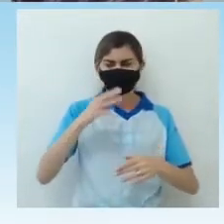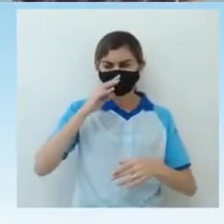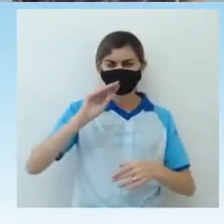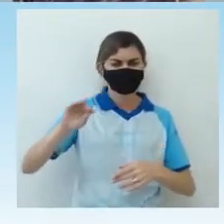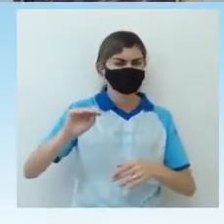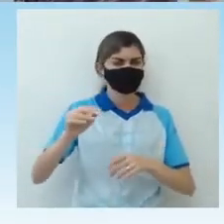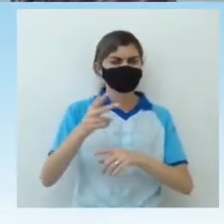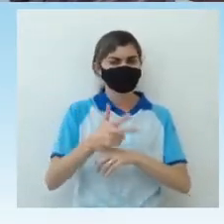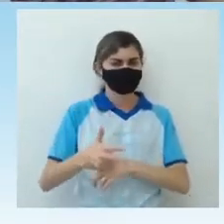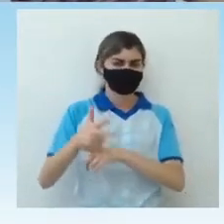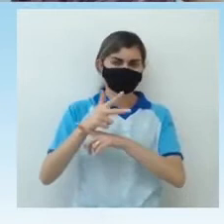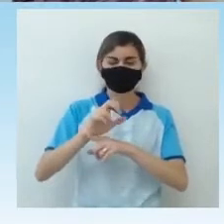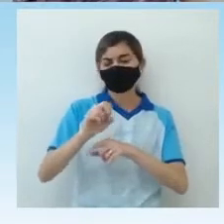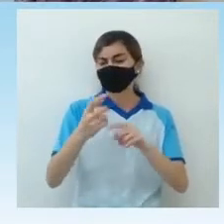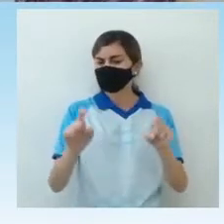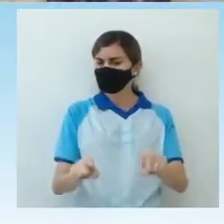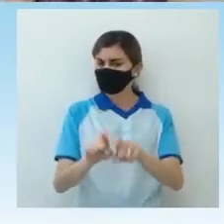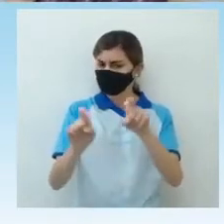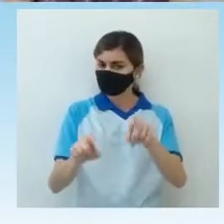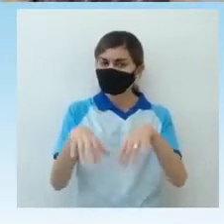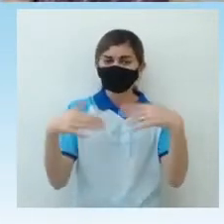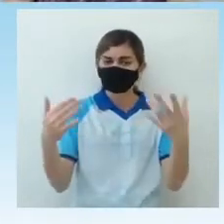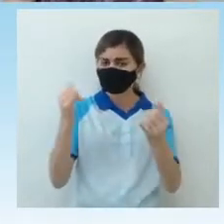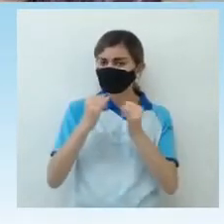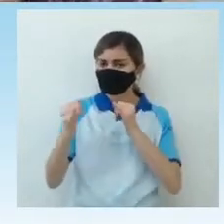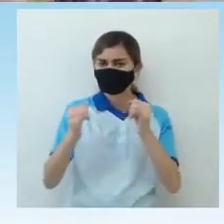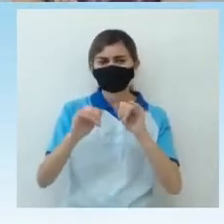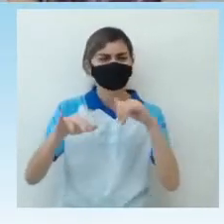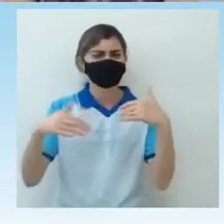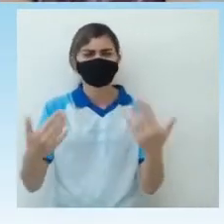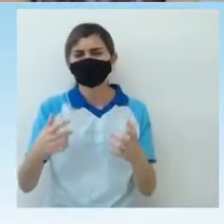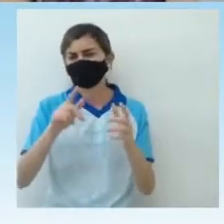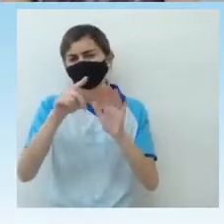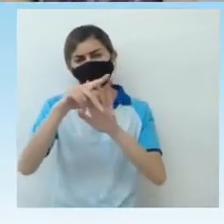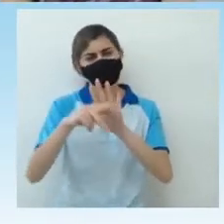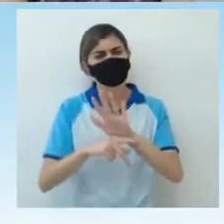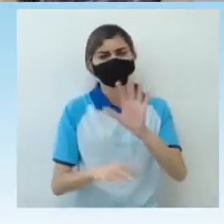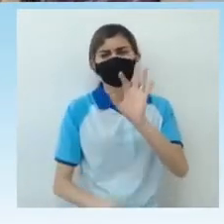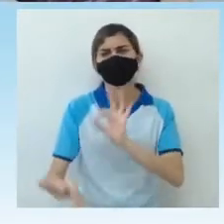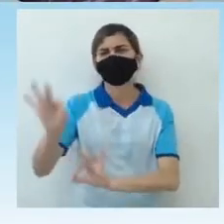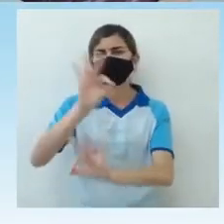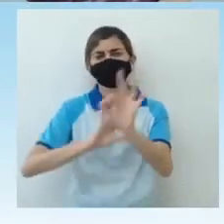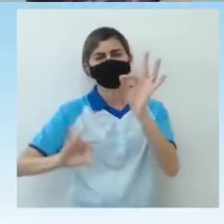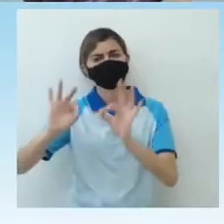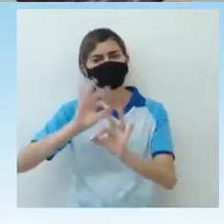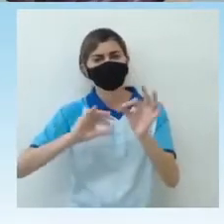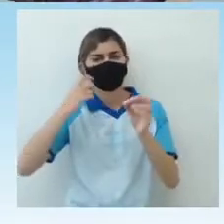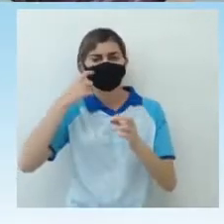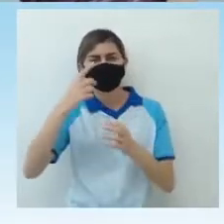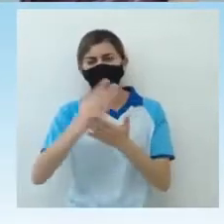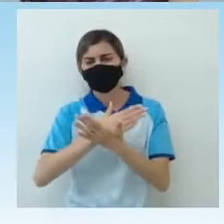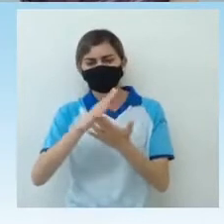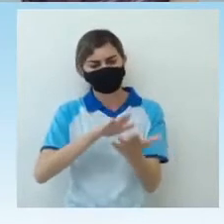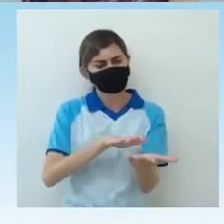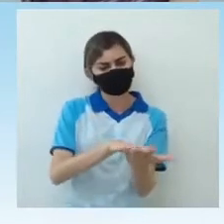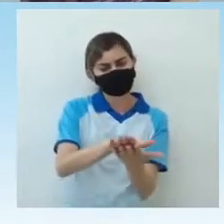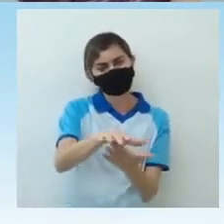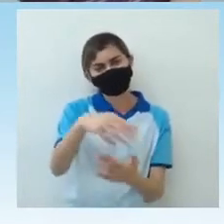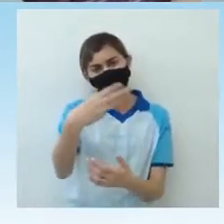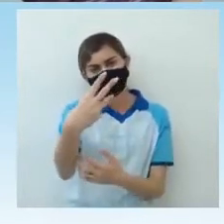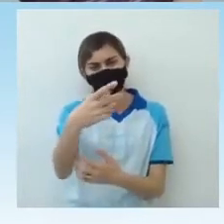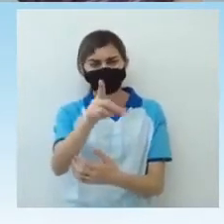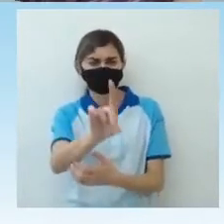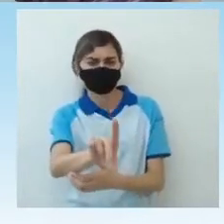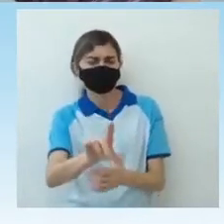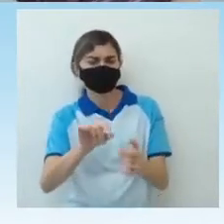o vídeo, ou o computador, ou a internet, ou os programas de modelação? A gente vê aí algumas impressoras 3D que